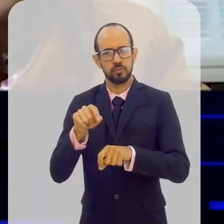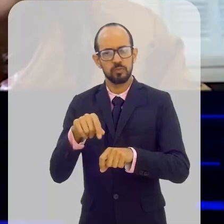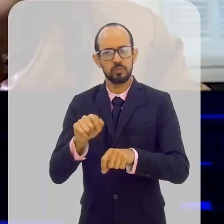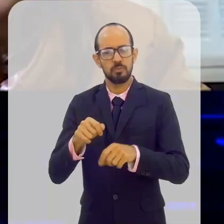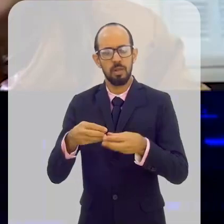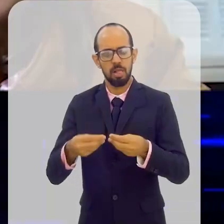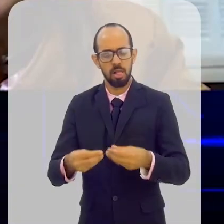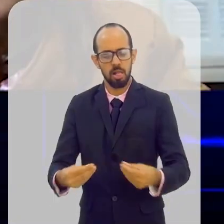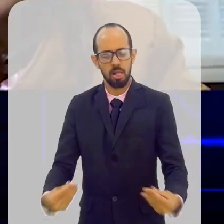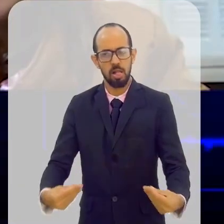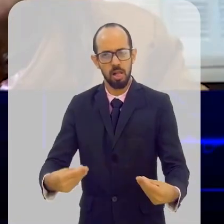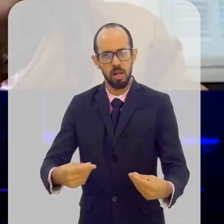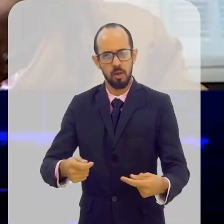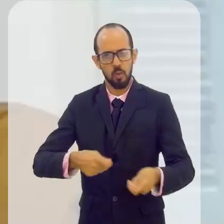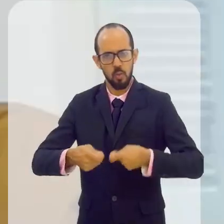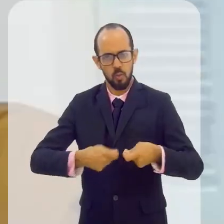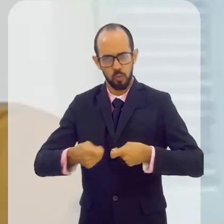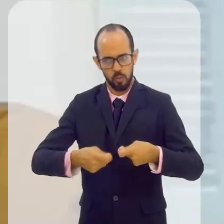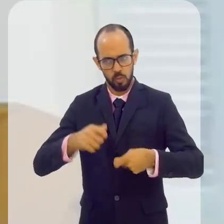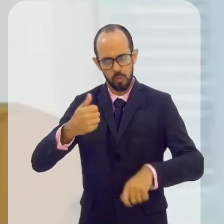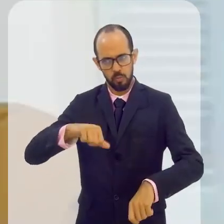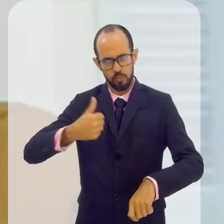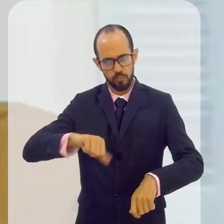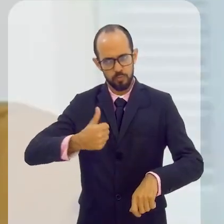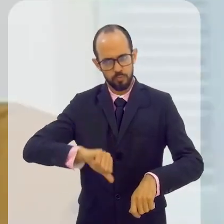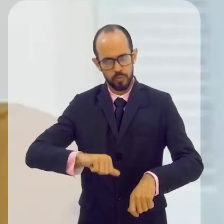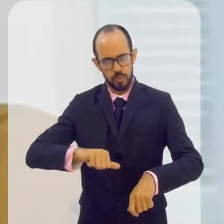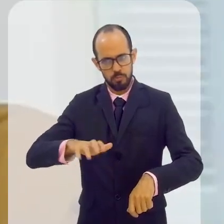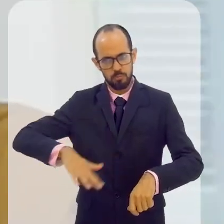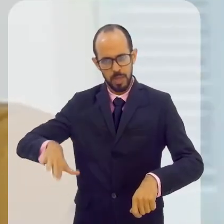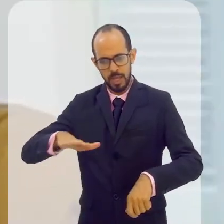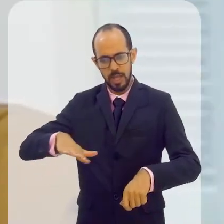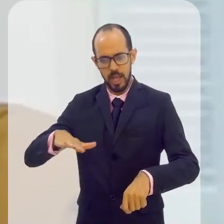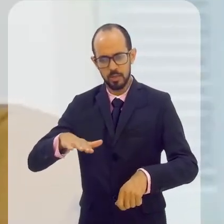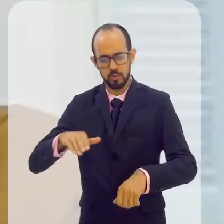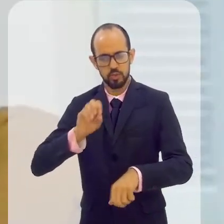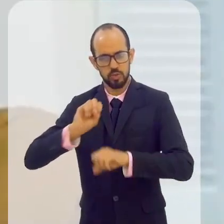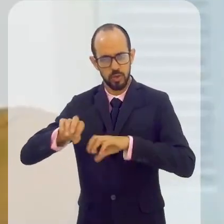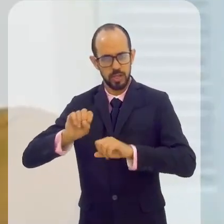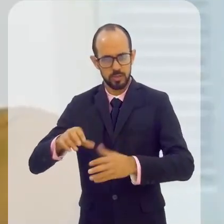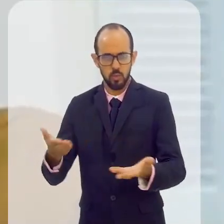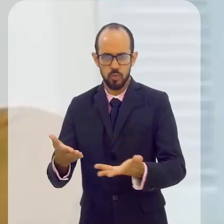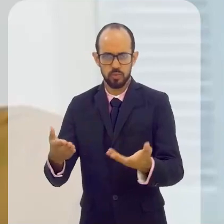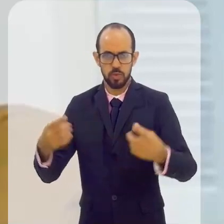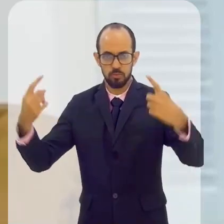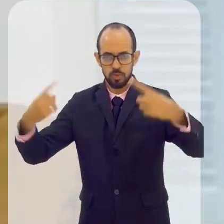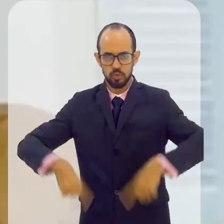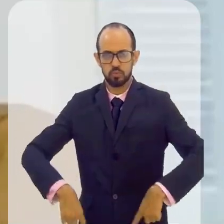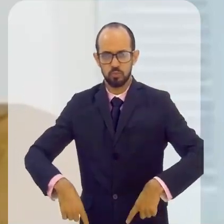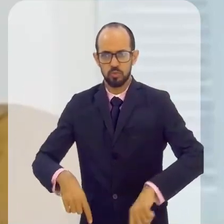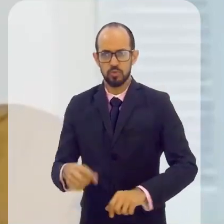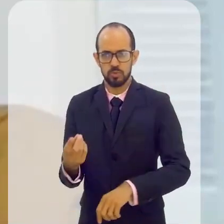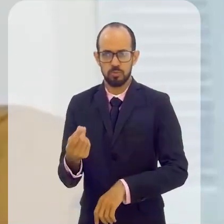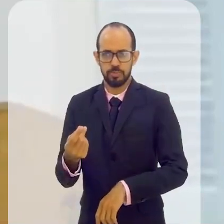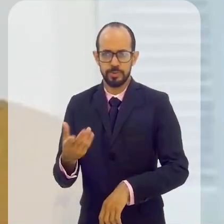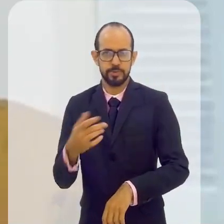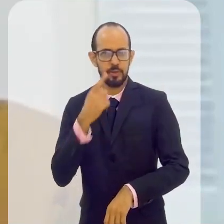frágil regulação da qualidade, né? O mercado educacional entrou numa disputa de preço, então hoje você vê cursos